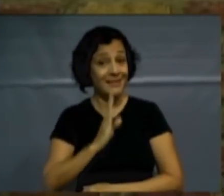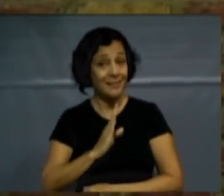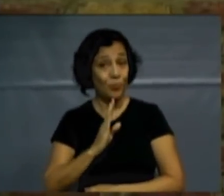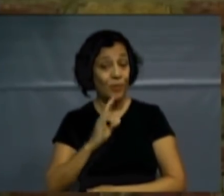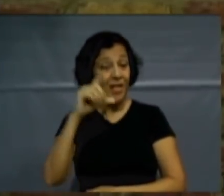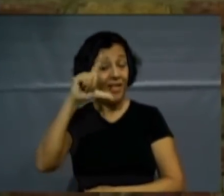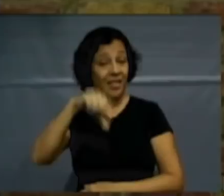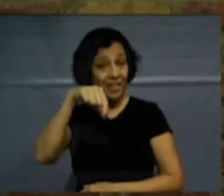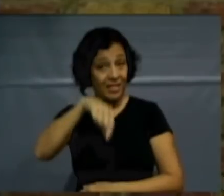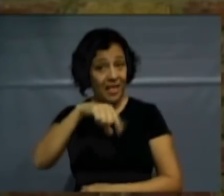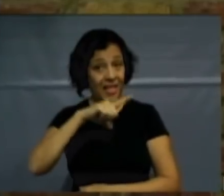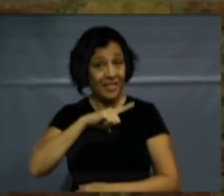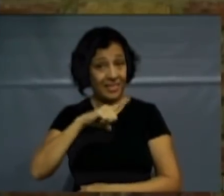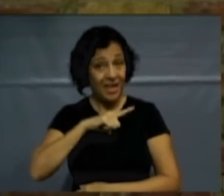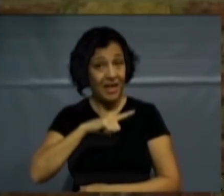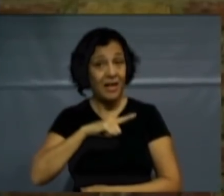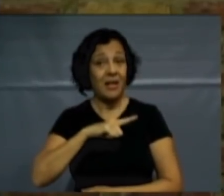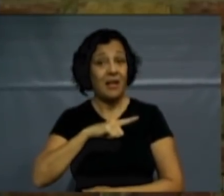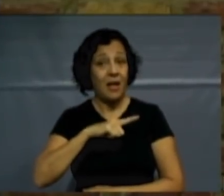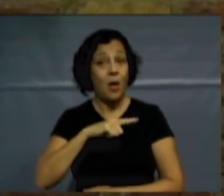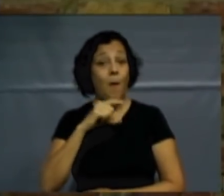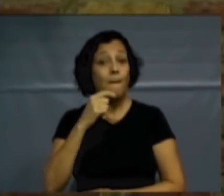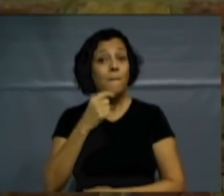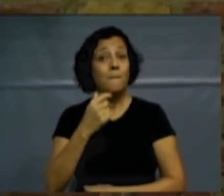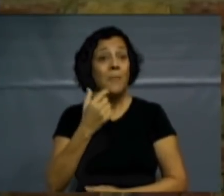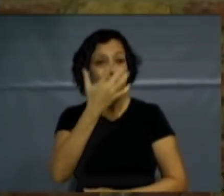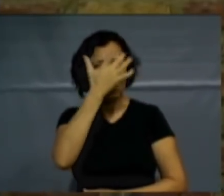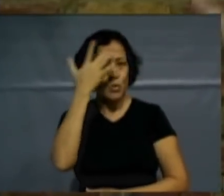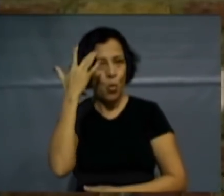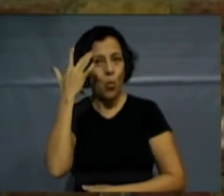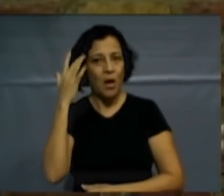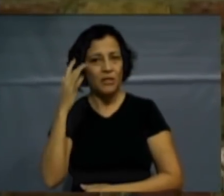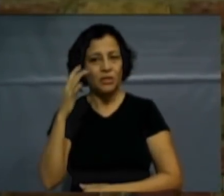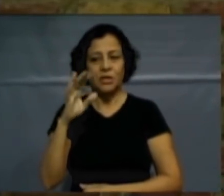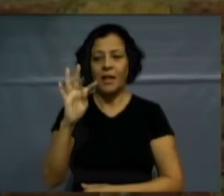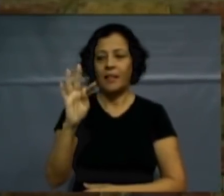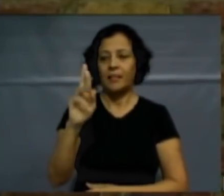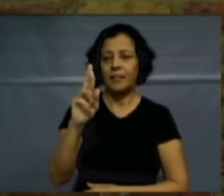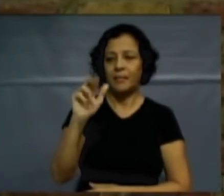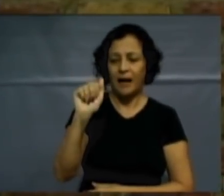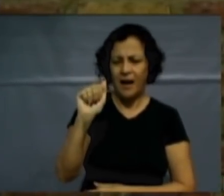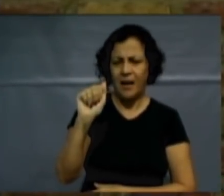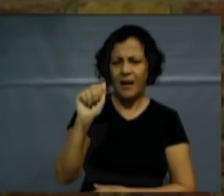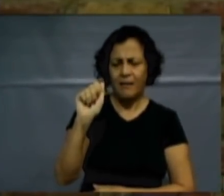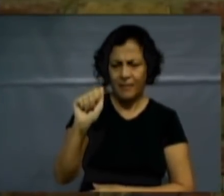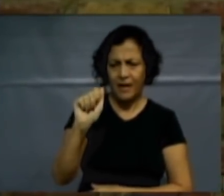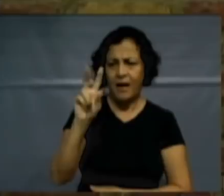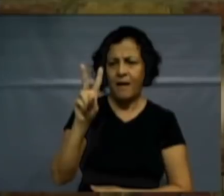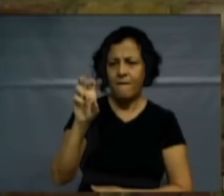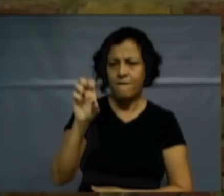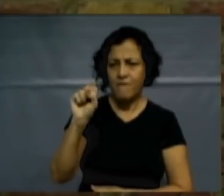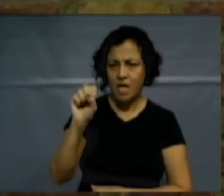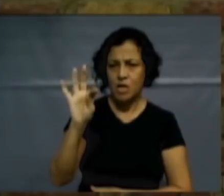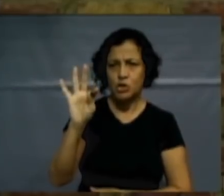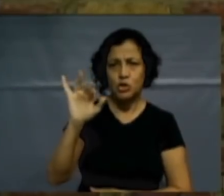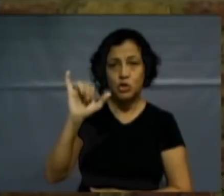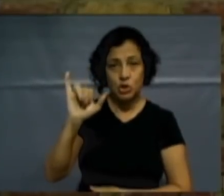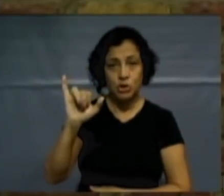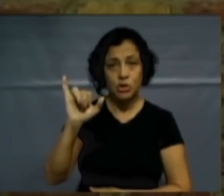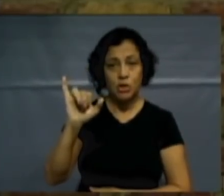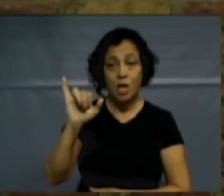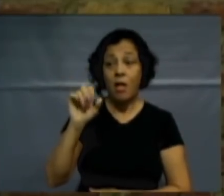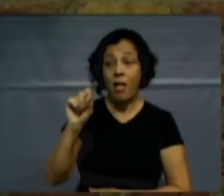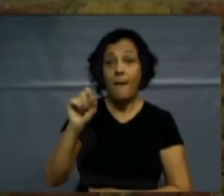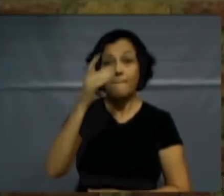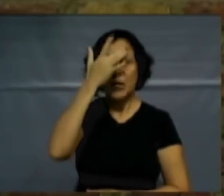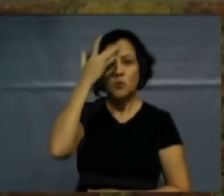se mata travestis. Por consequência, é o país mais homofóbico do mundo. Isso está aqui, meus irmãos,